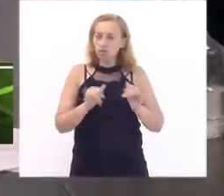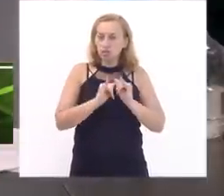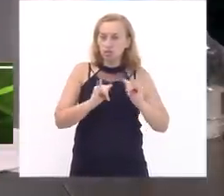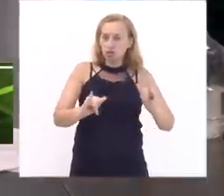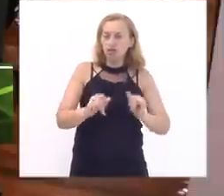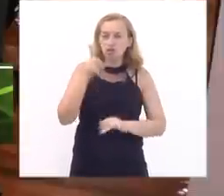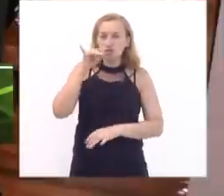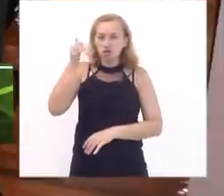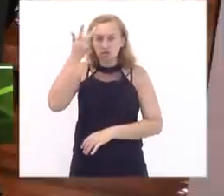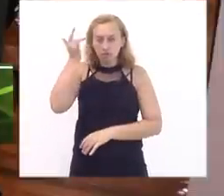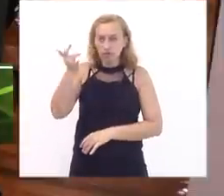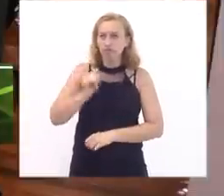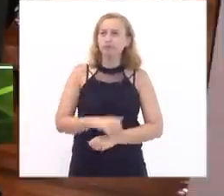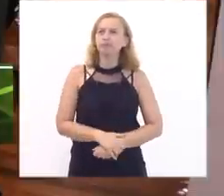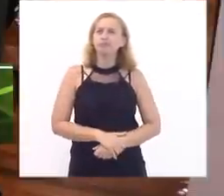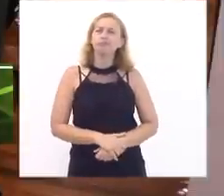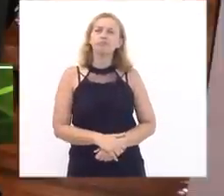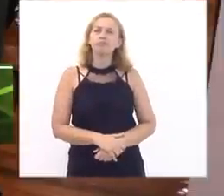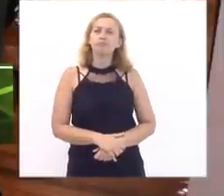amanhã. Isso, é isso.